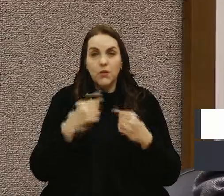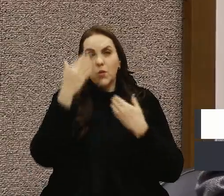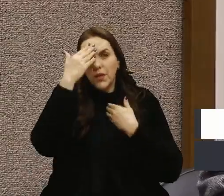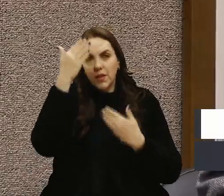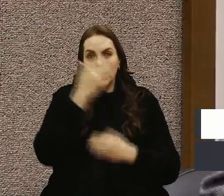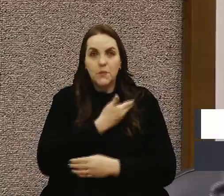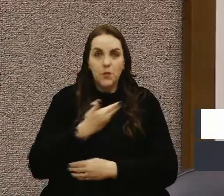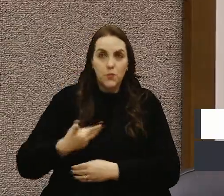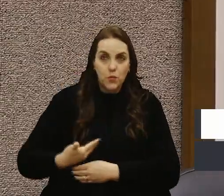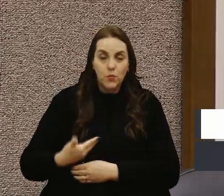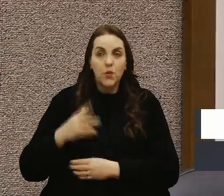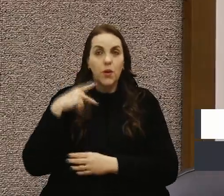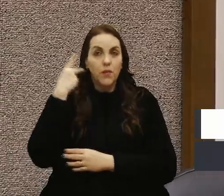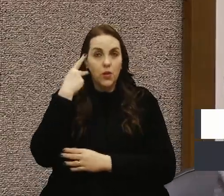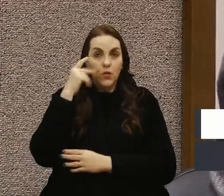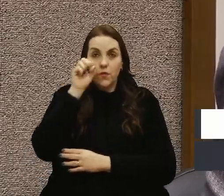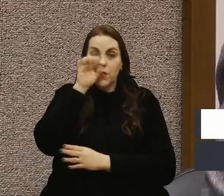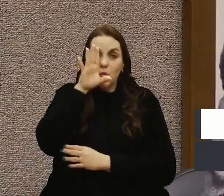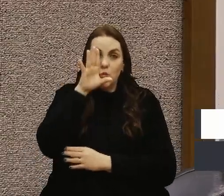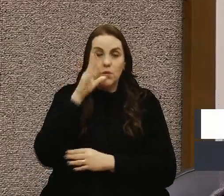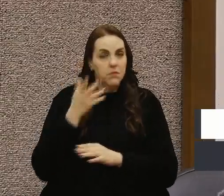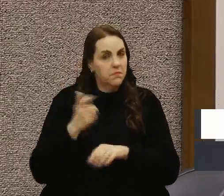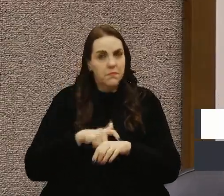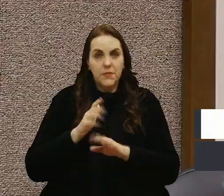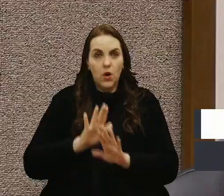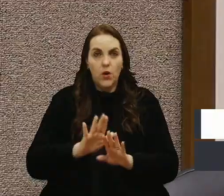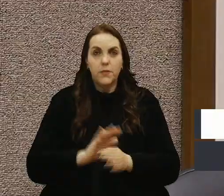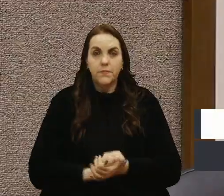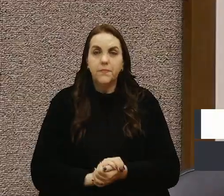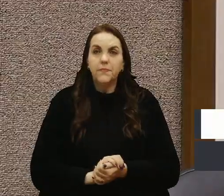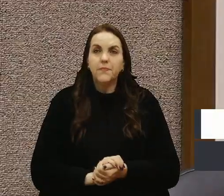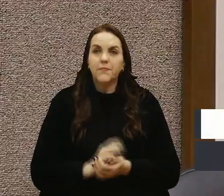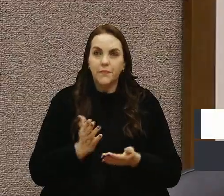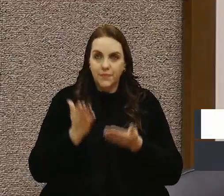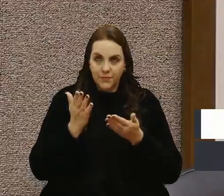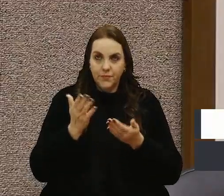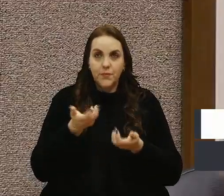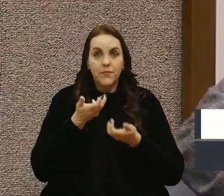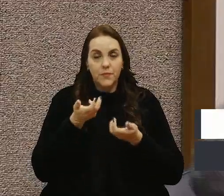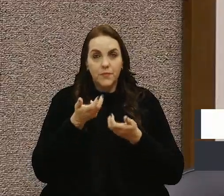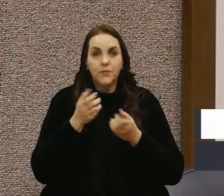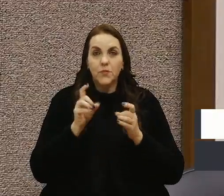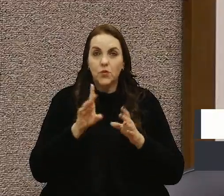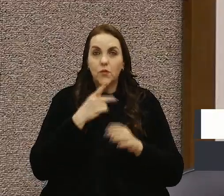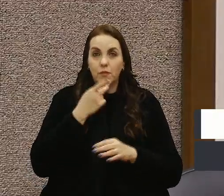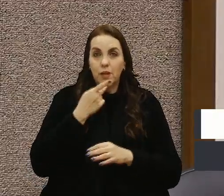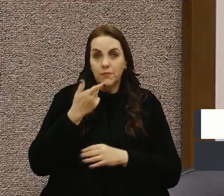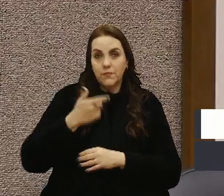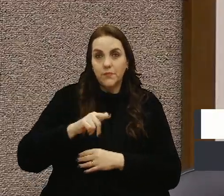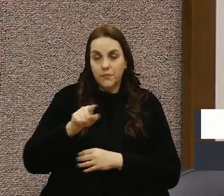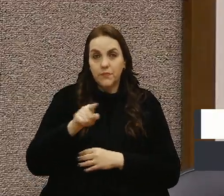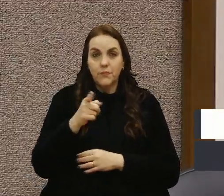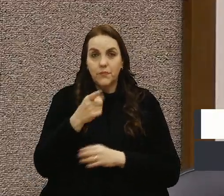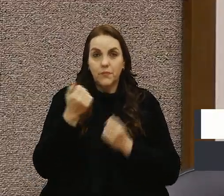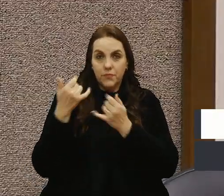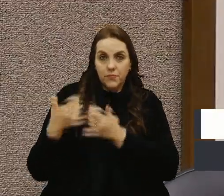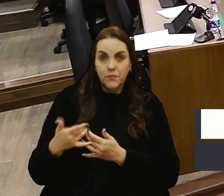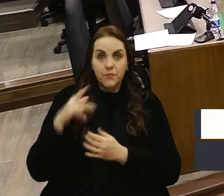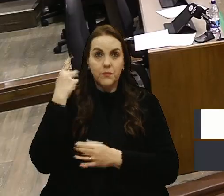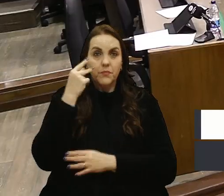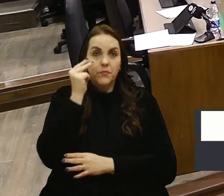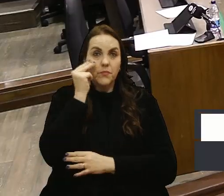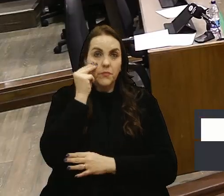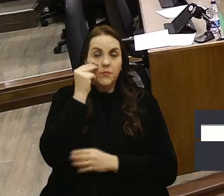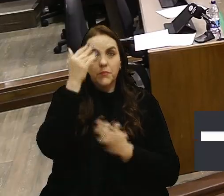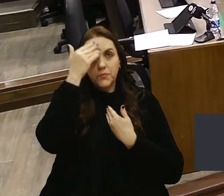público ao vereador Fiuza, de imediato. Pois não, eu queria só reforçar o que o senhor trouxe, vereador Libardi, agradecer,